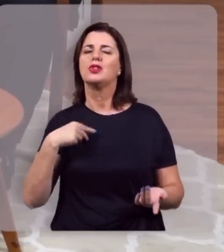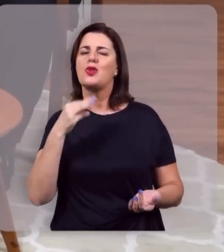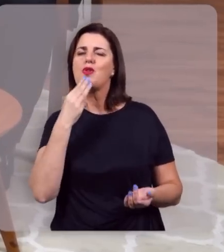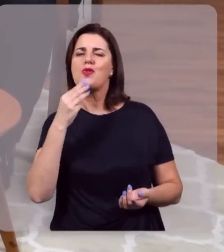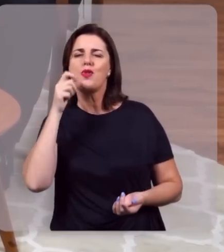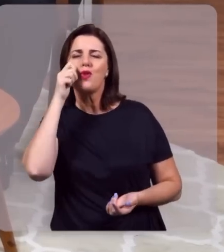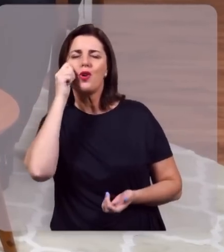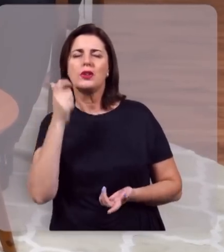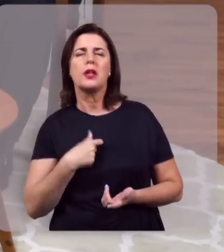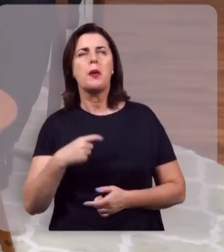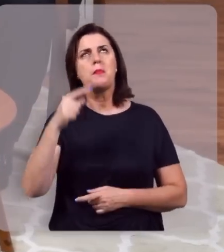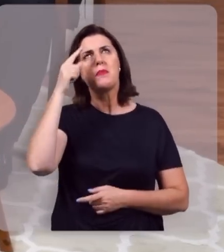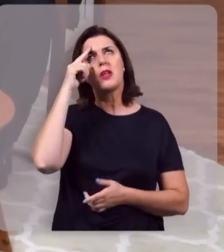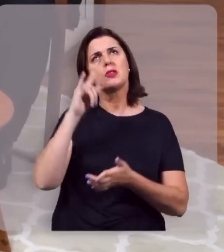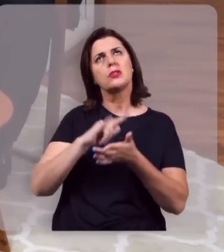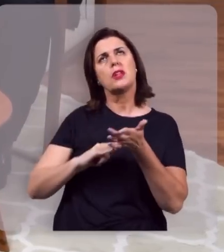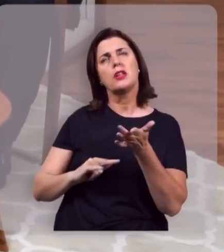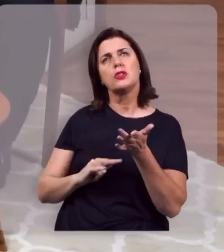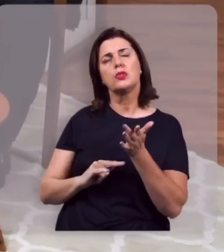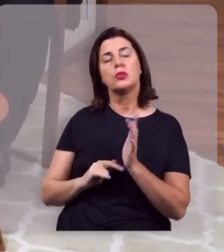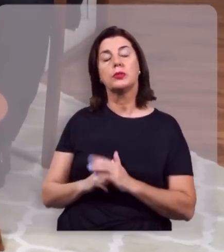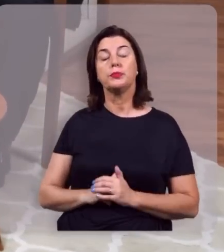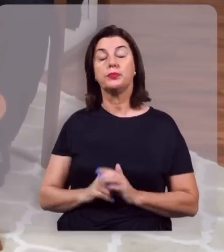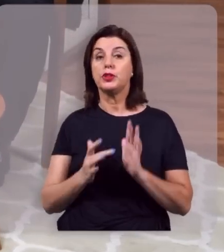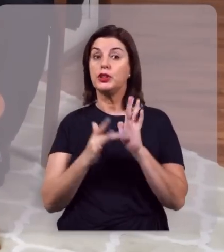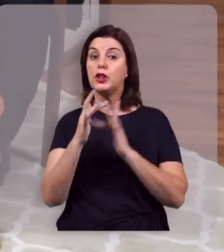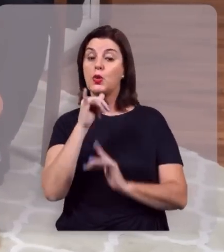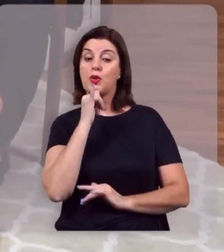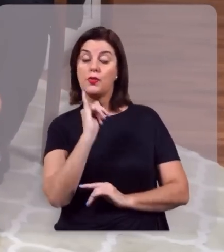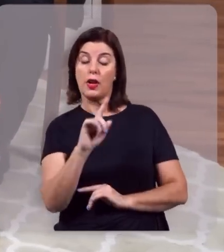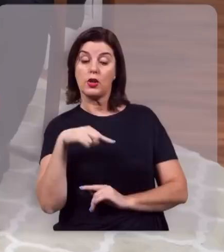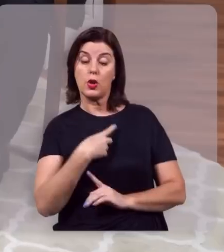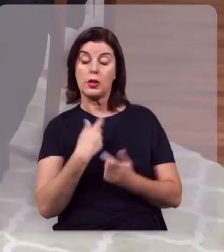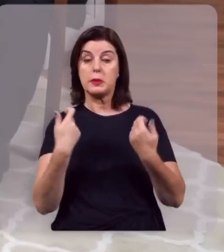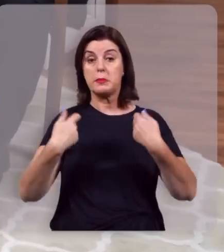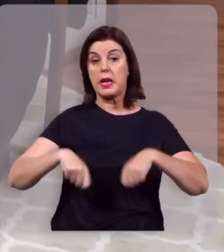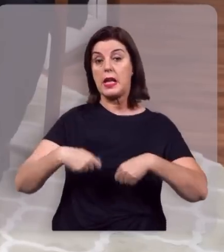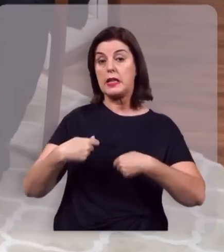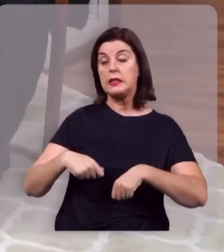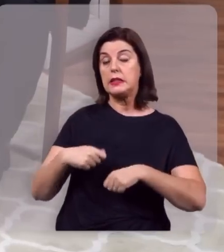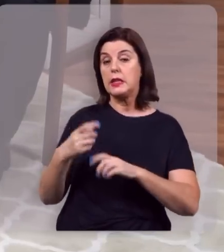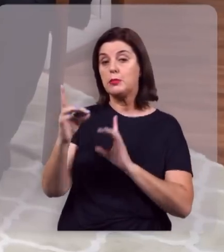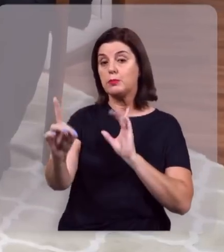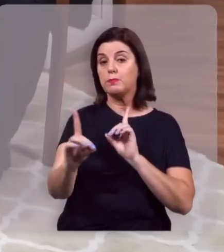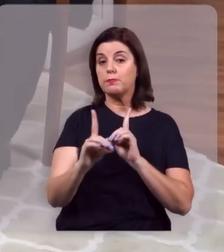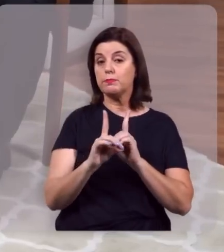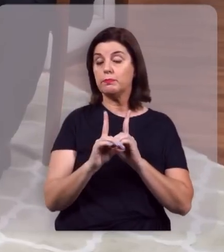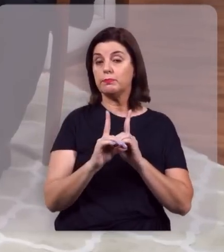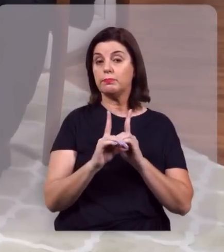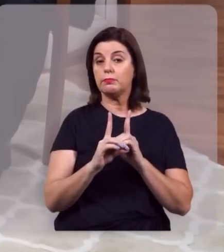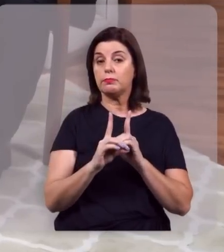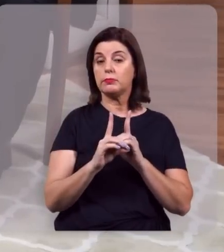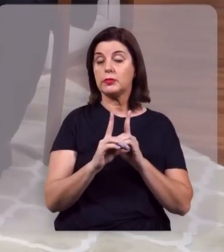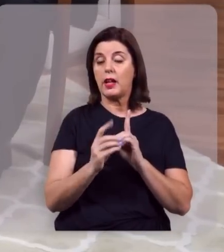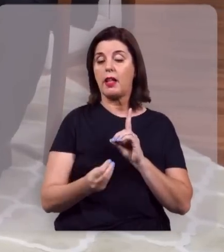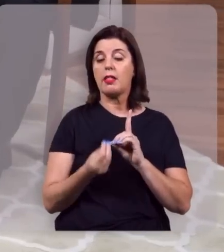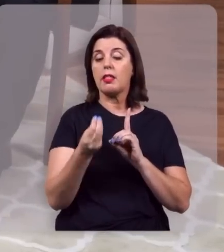em que Jesus, né, diz que nós deveríamos vir até Ele, que Ele nos